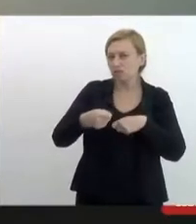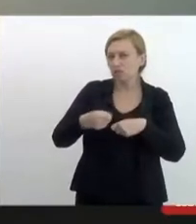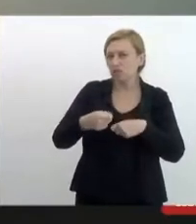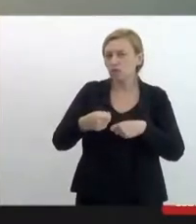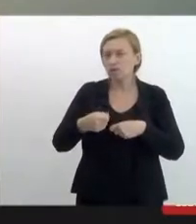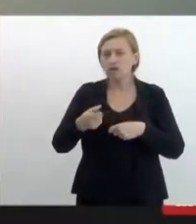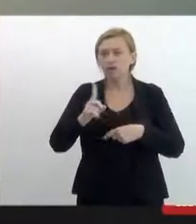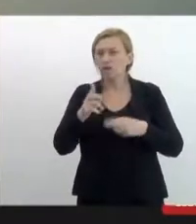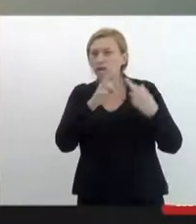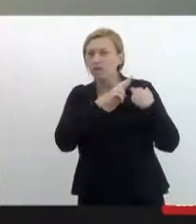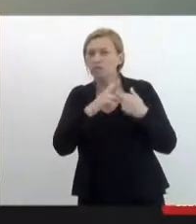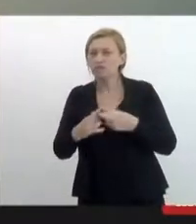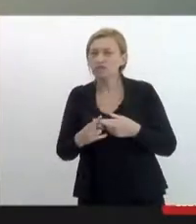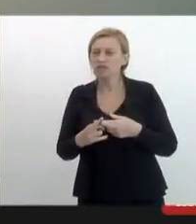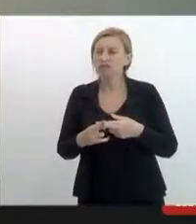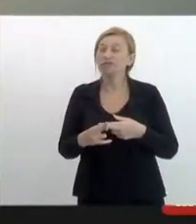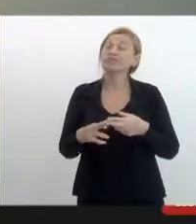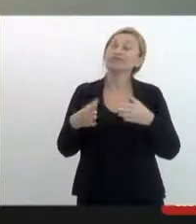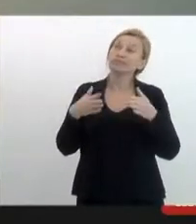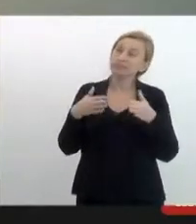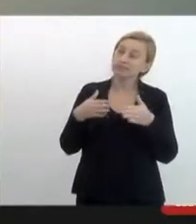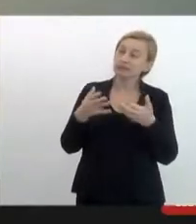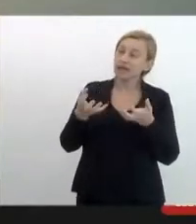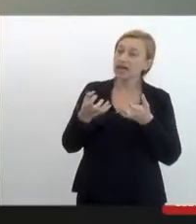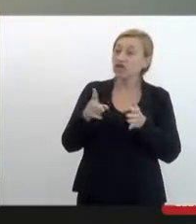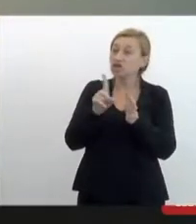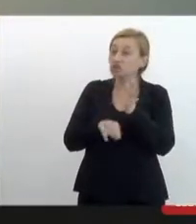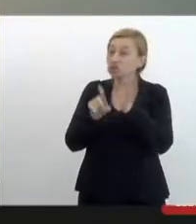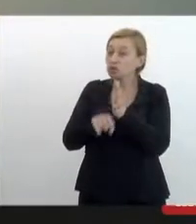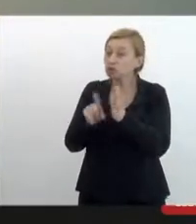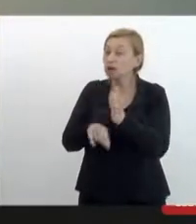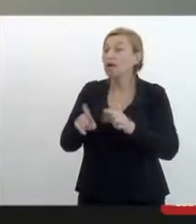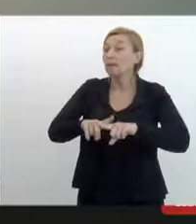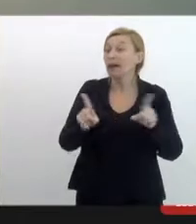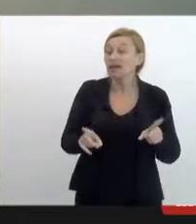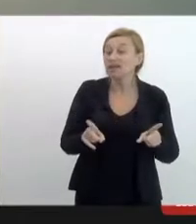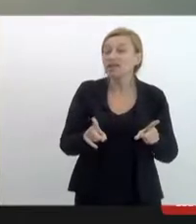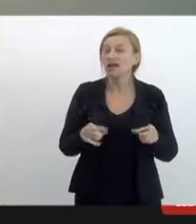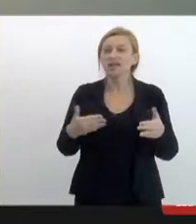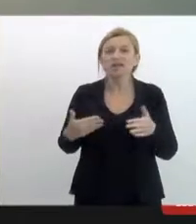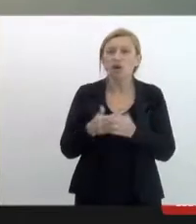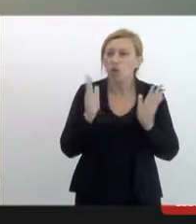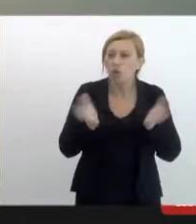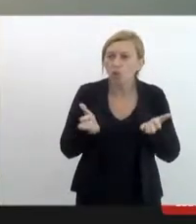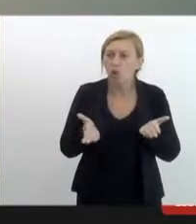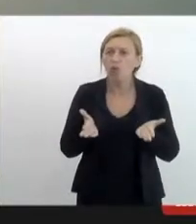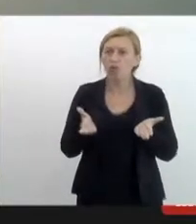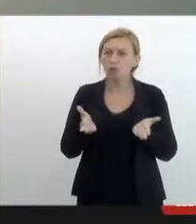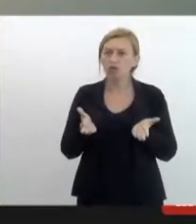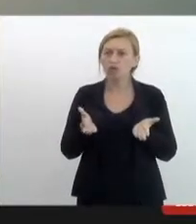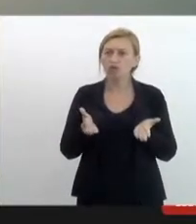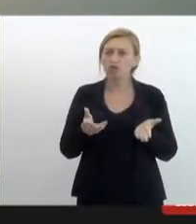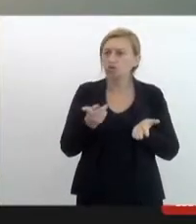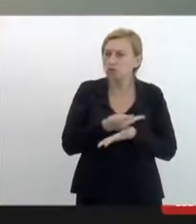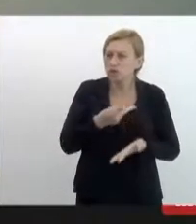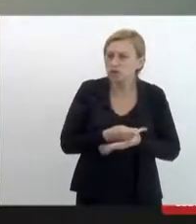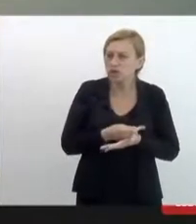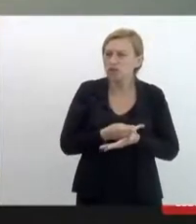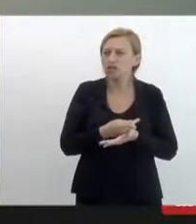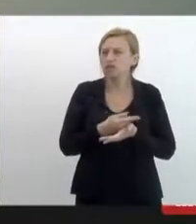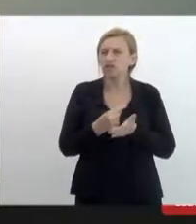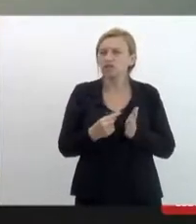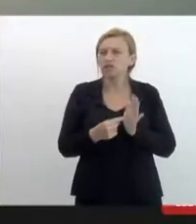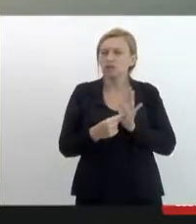responsável. Enfim, nós estamos tentando dirimir isso, mas nós verificamos que até hoje, inclusive nos autos de infração, quando são constituídos